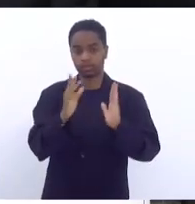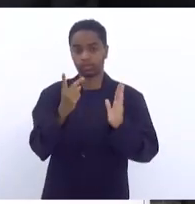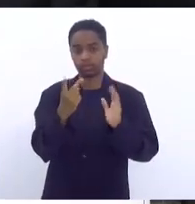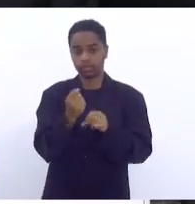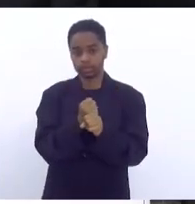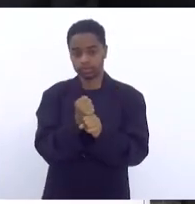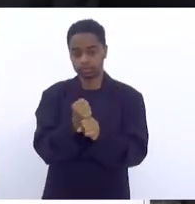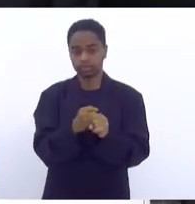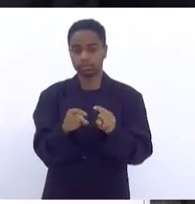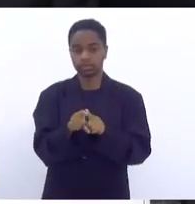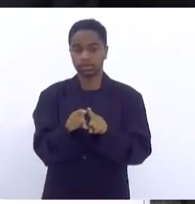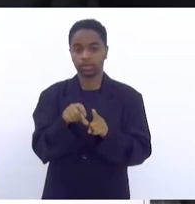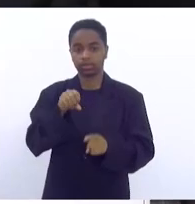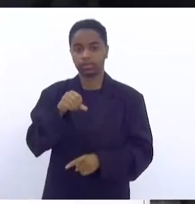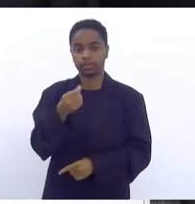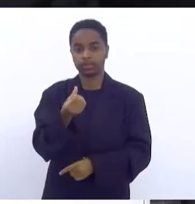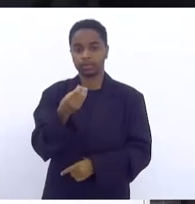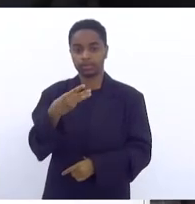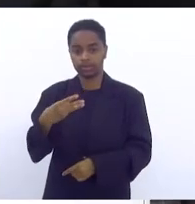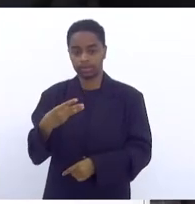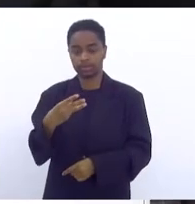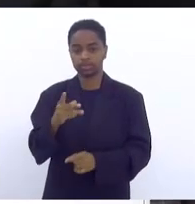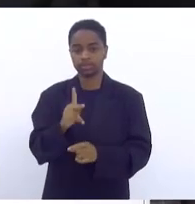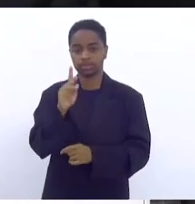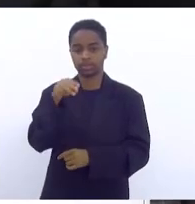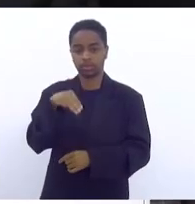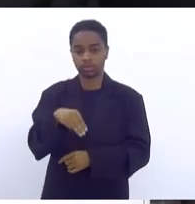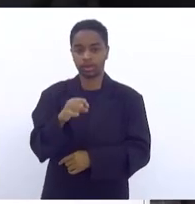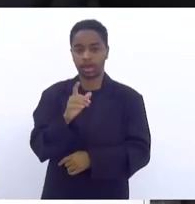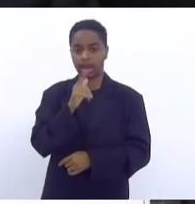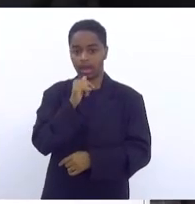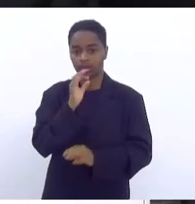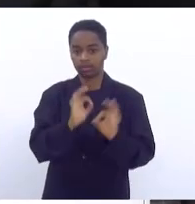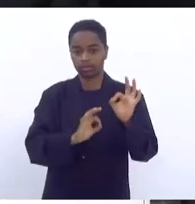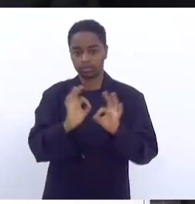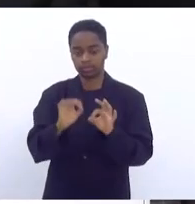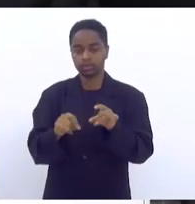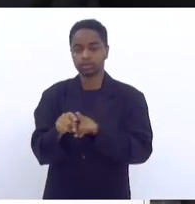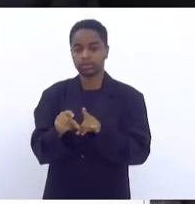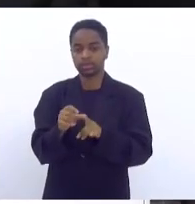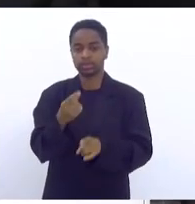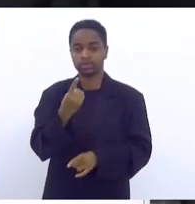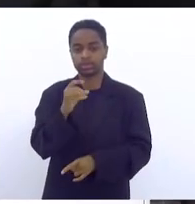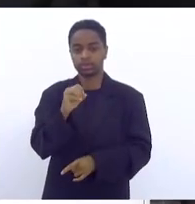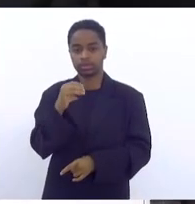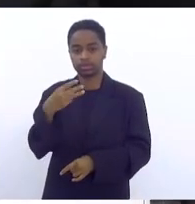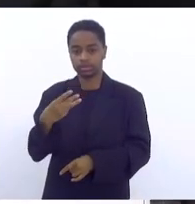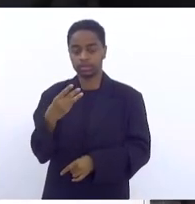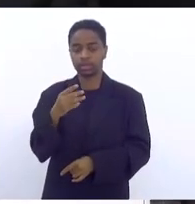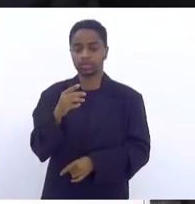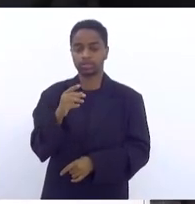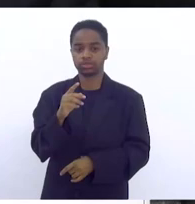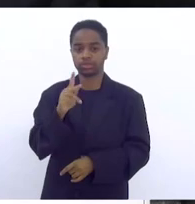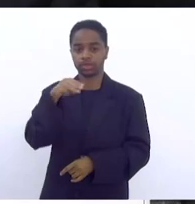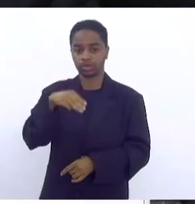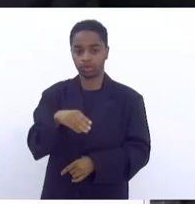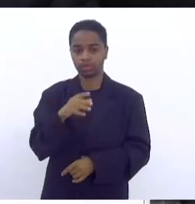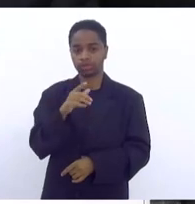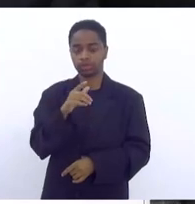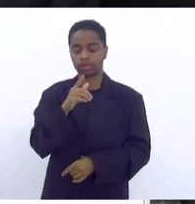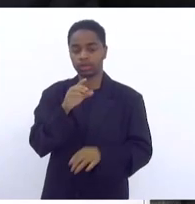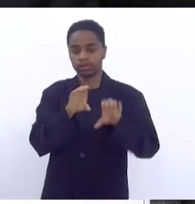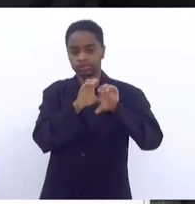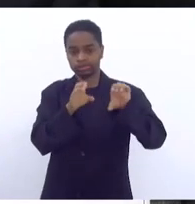colocamos 963 km de rede de água 112 km de rede de esgoto e só para esclarecer também aqui o pessoal